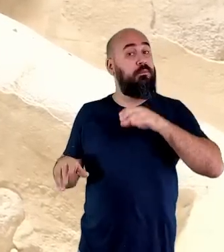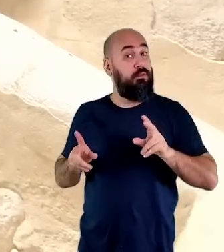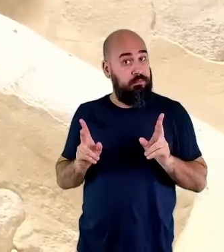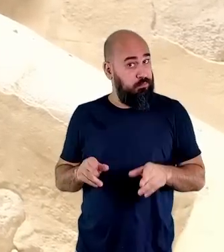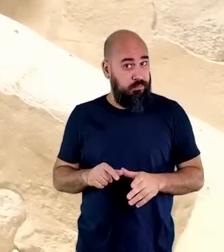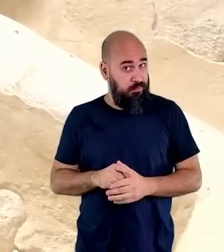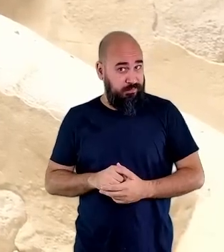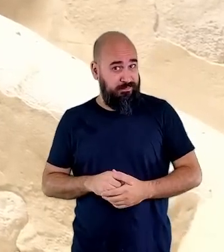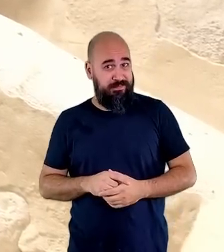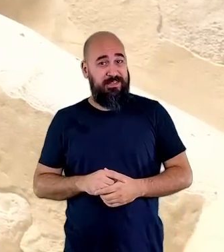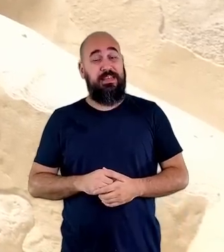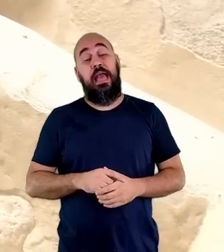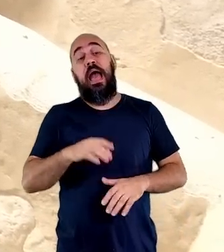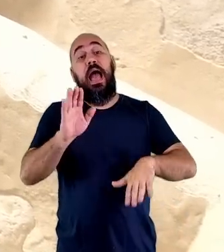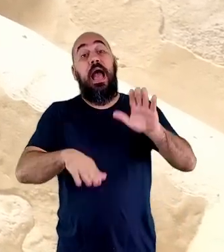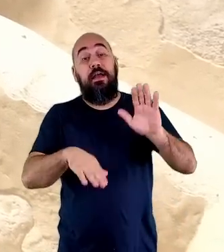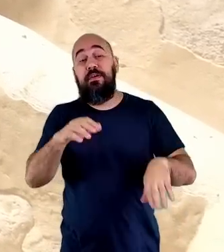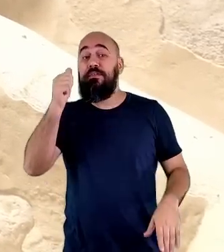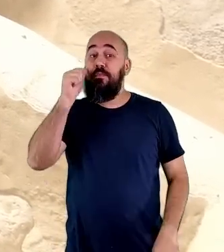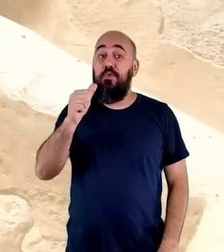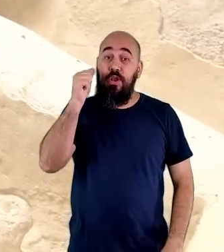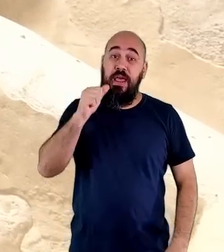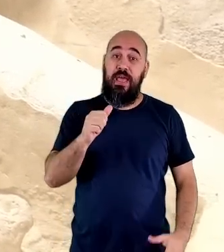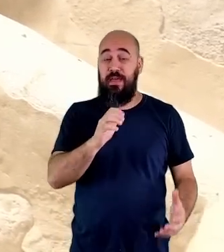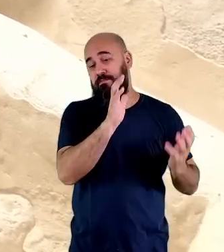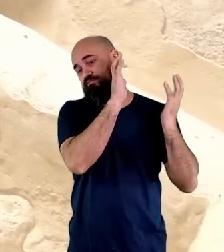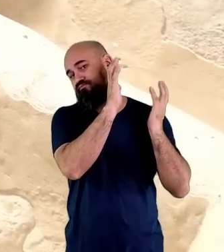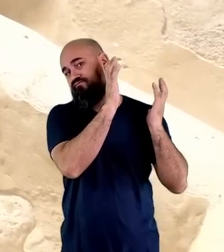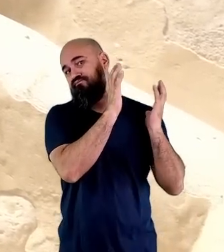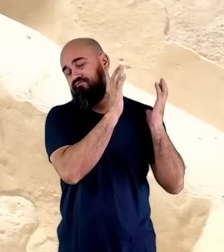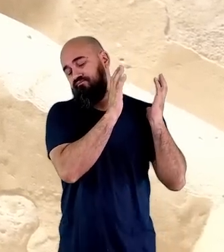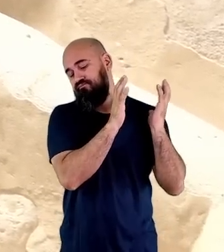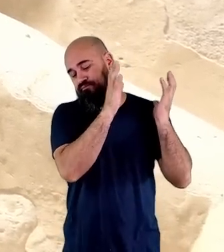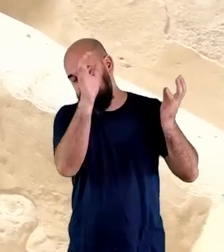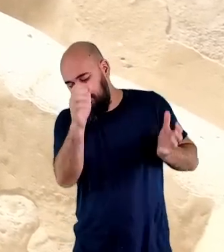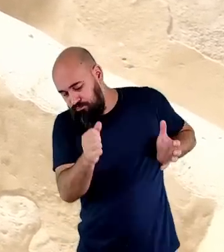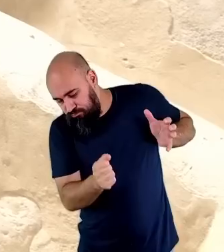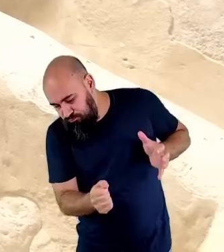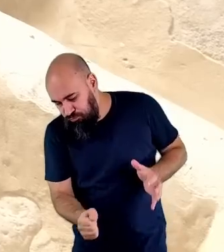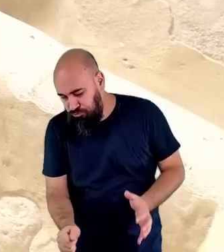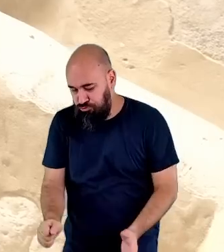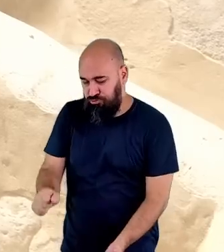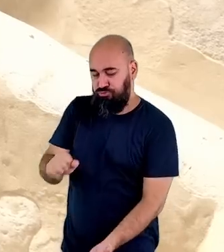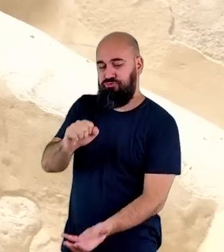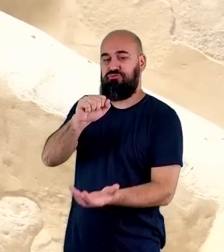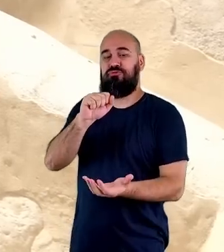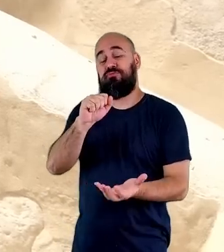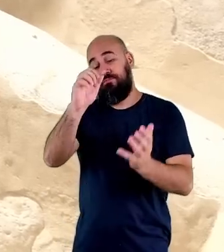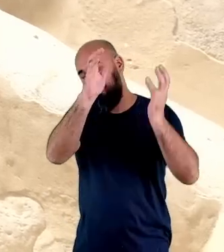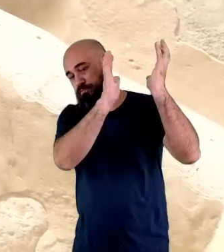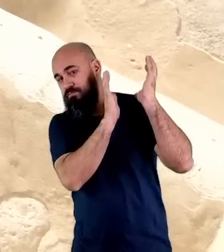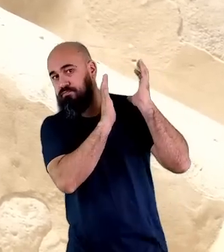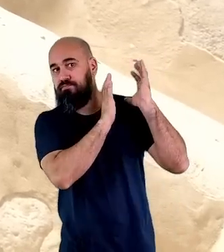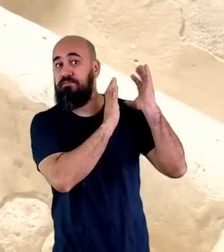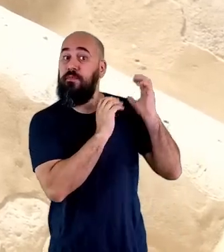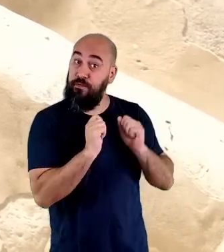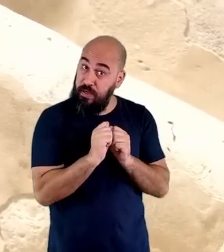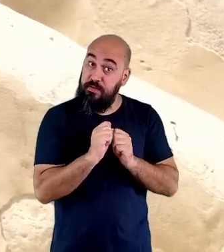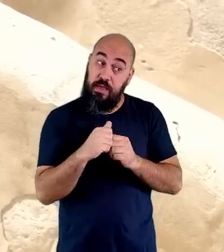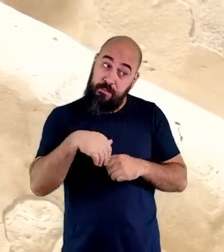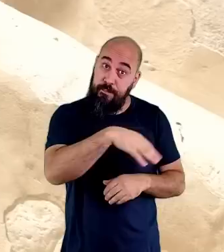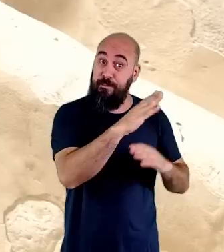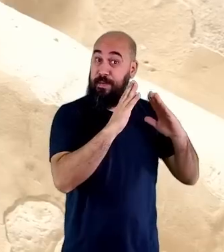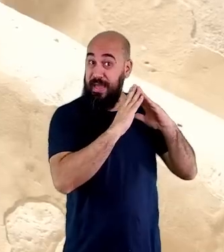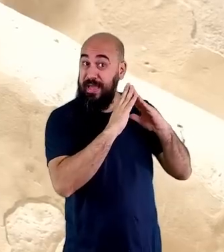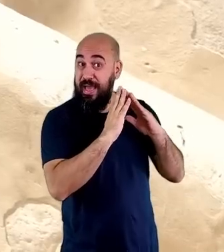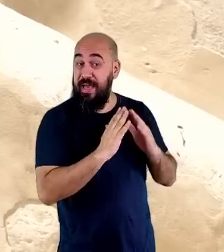as mulheres podiam vir até esse lugar aqui para pegar água para abastecer as suas famílias. Você se lembra que no Novo Testamento, muito